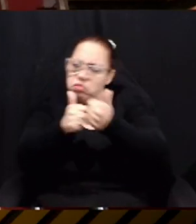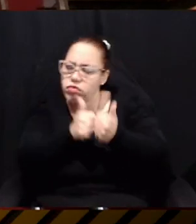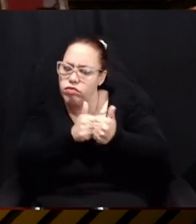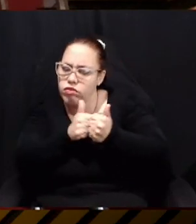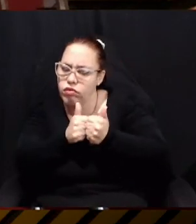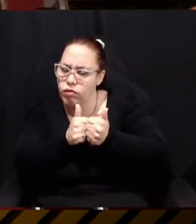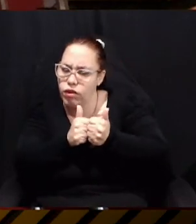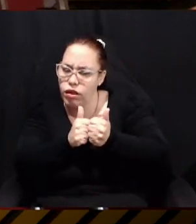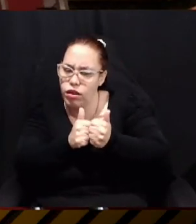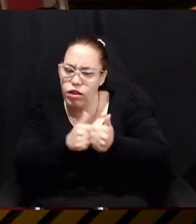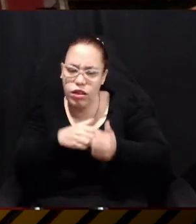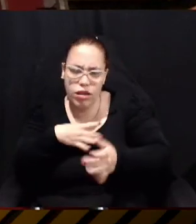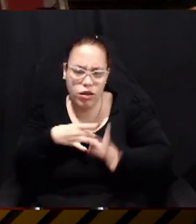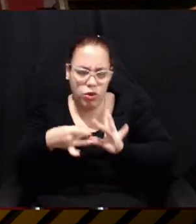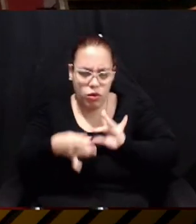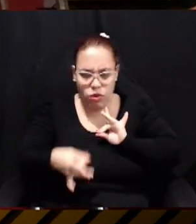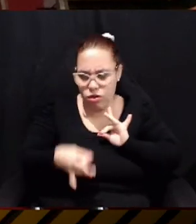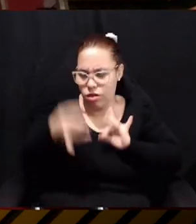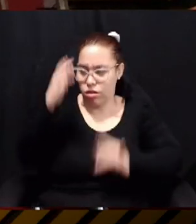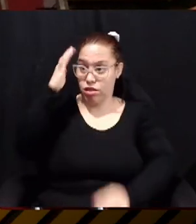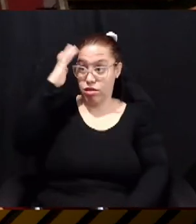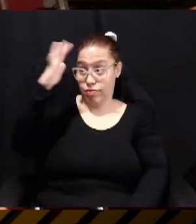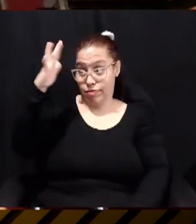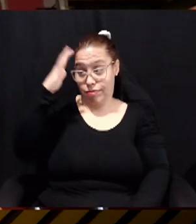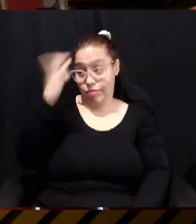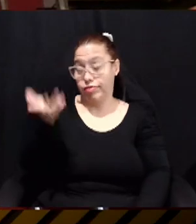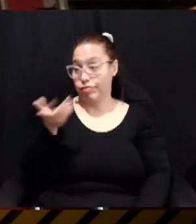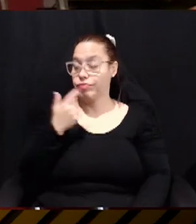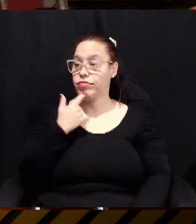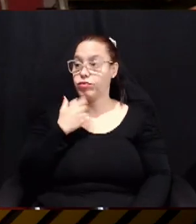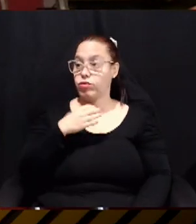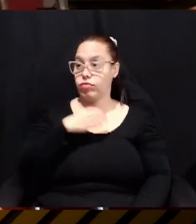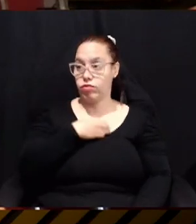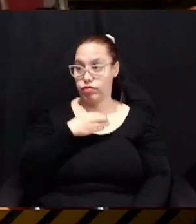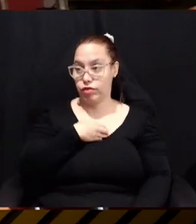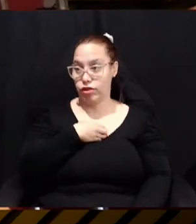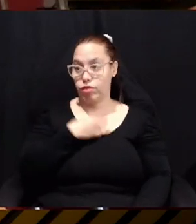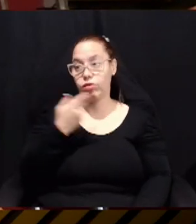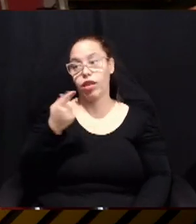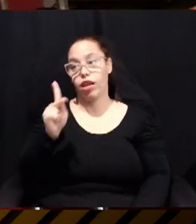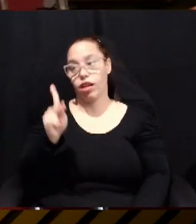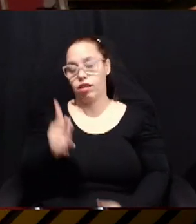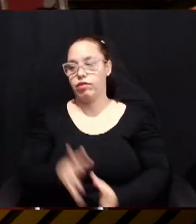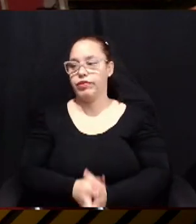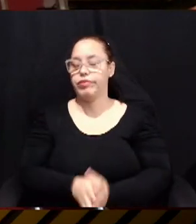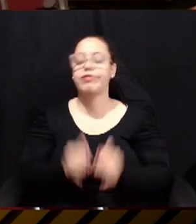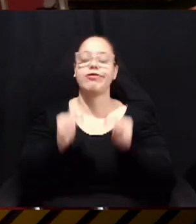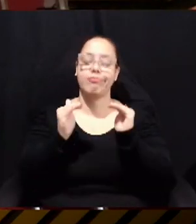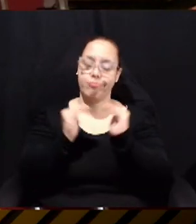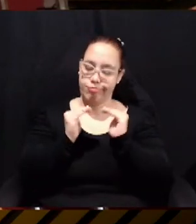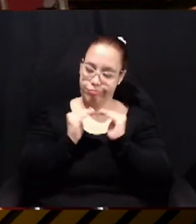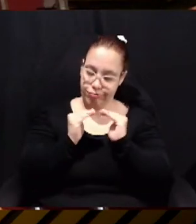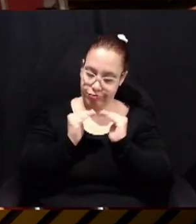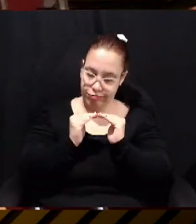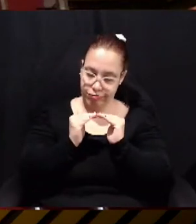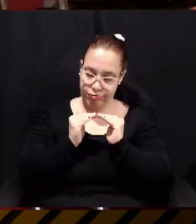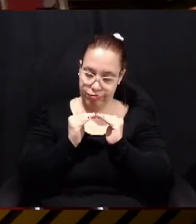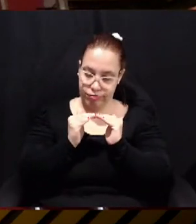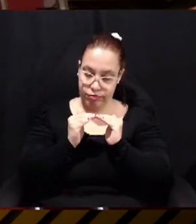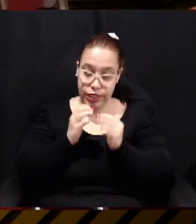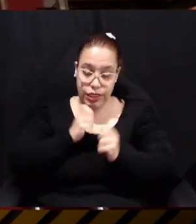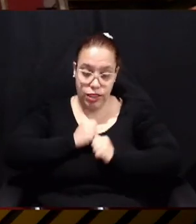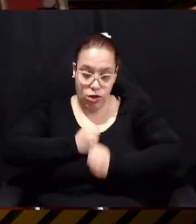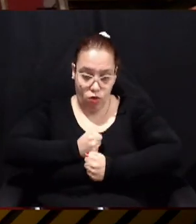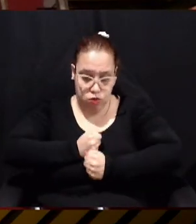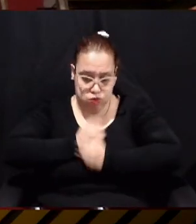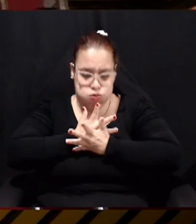tem, energia criativa e também os sentimentos dela. Então, com certeza, é uma forma que ela exorciza os fantasmas dela.